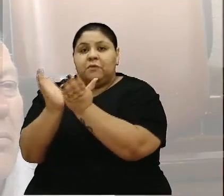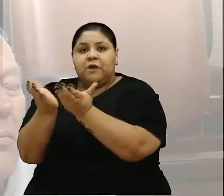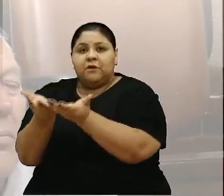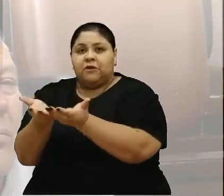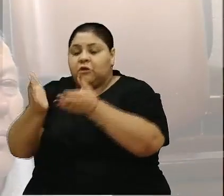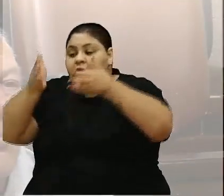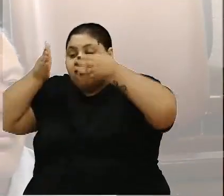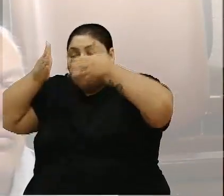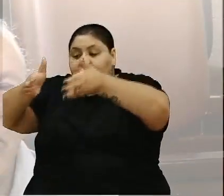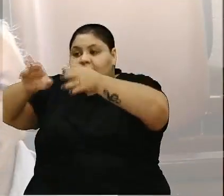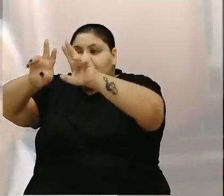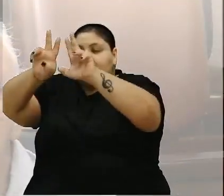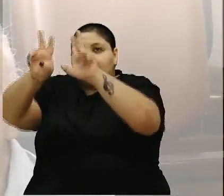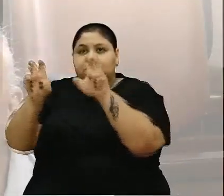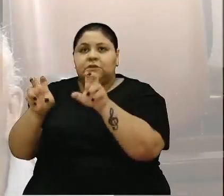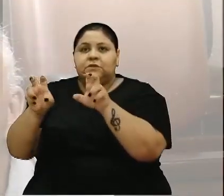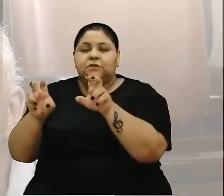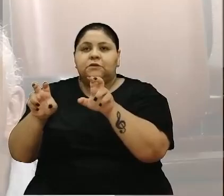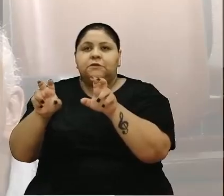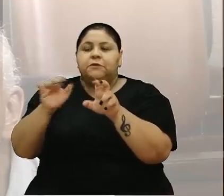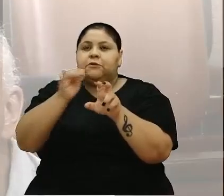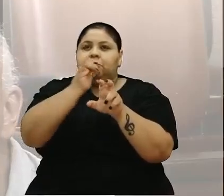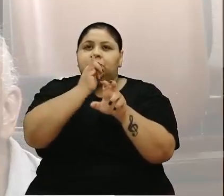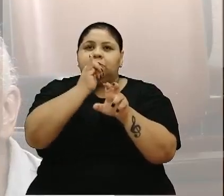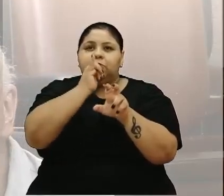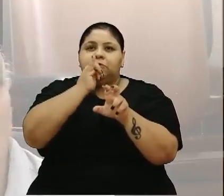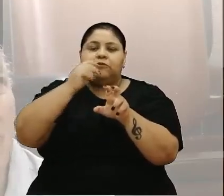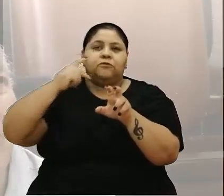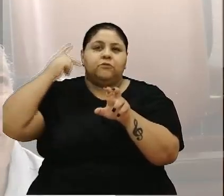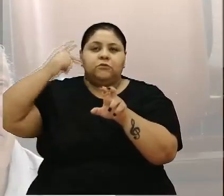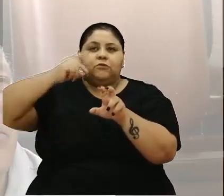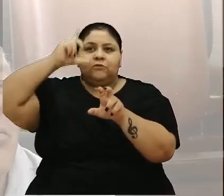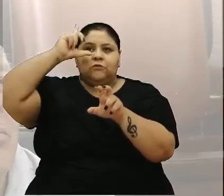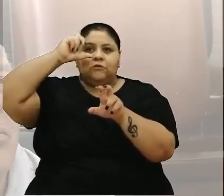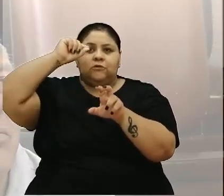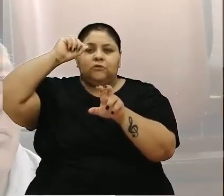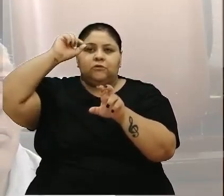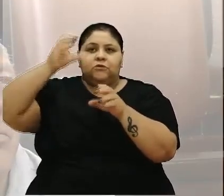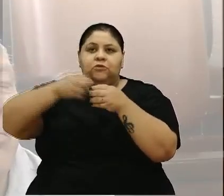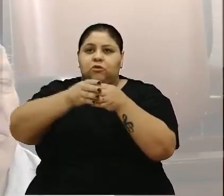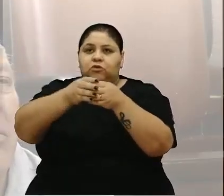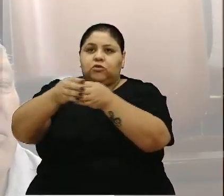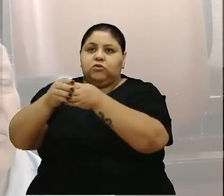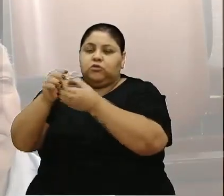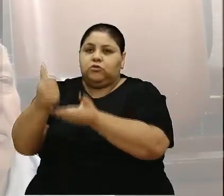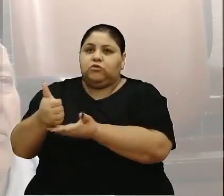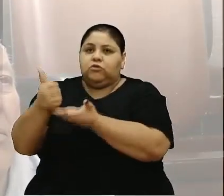específica sobre o tema que o vereador, por exemplo, Scalco criou, uma frente parlamentar do